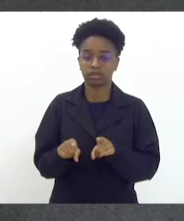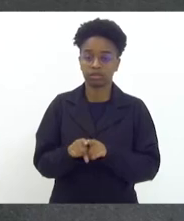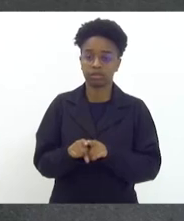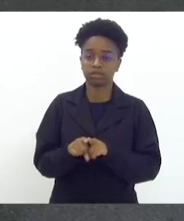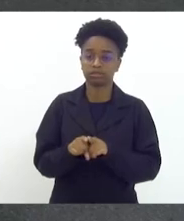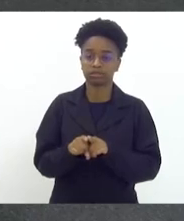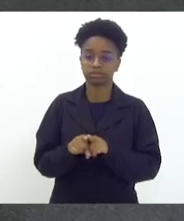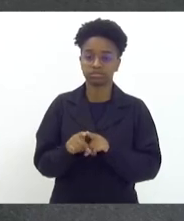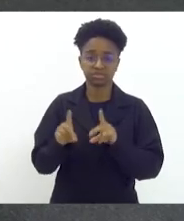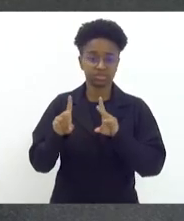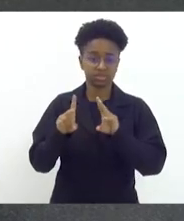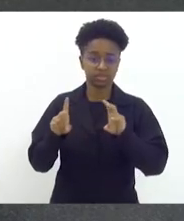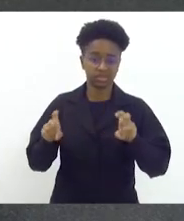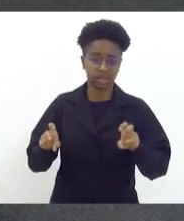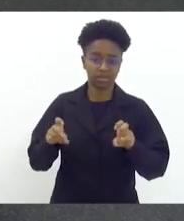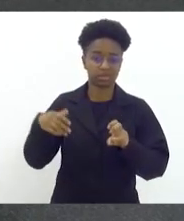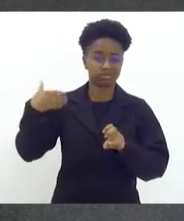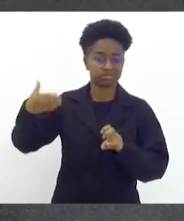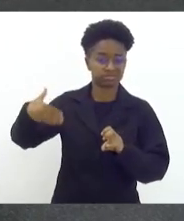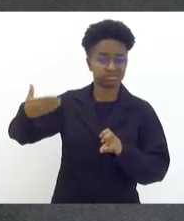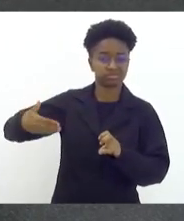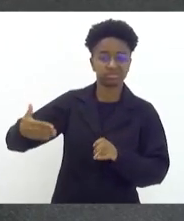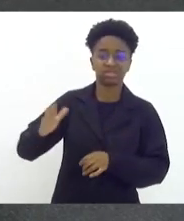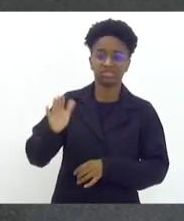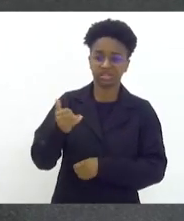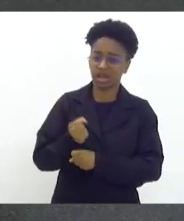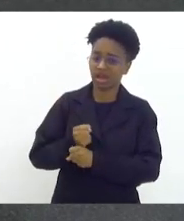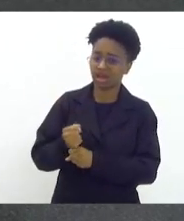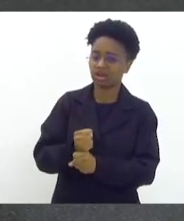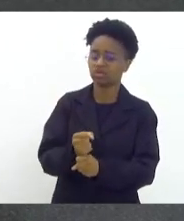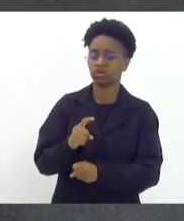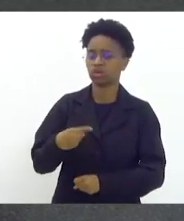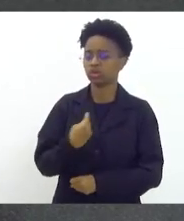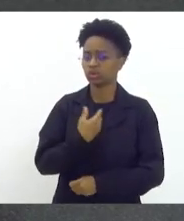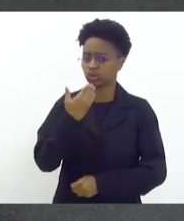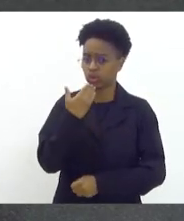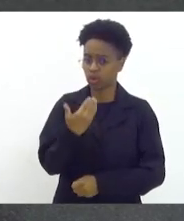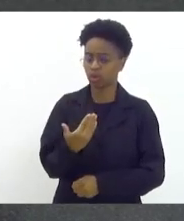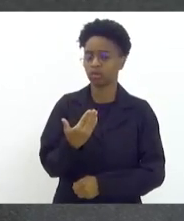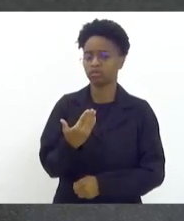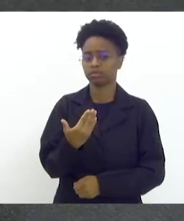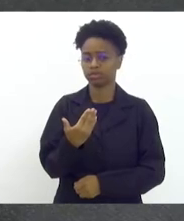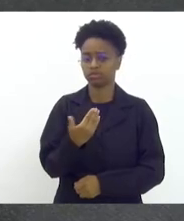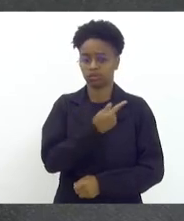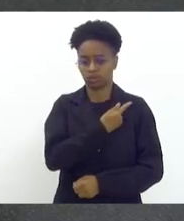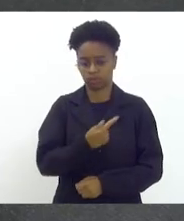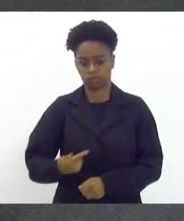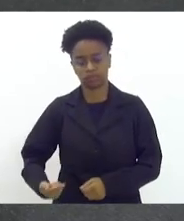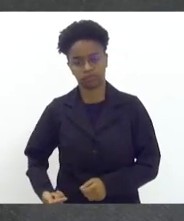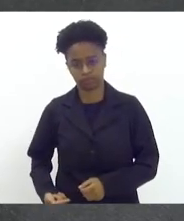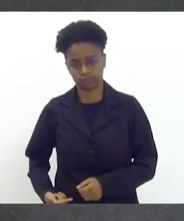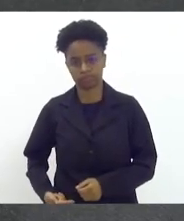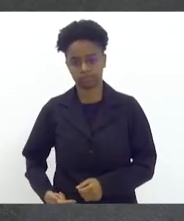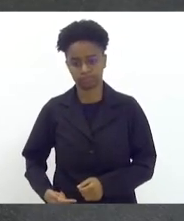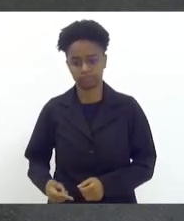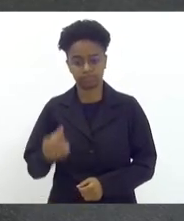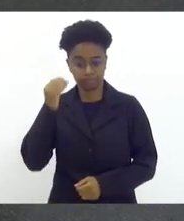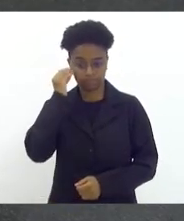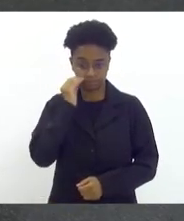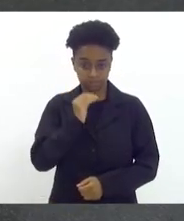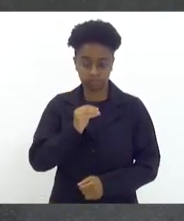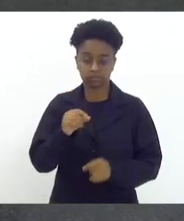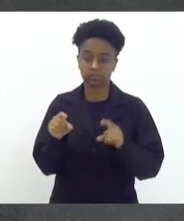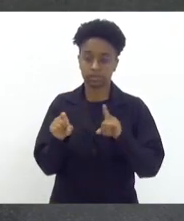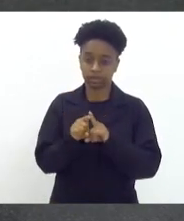dele se arrasta muito tempo e a gente faz um apelo ao nosso Governador Cláudio